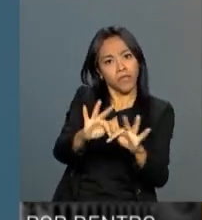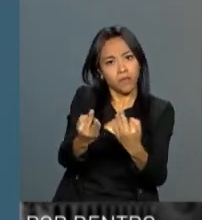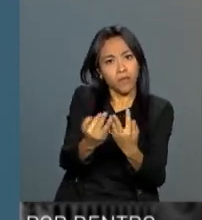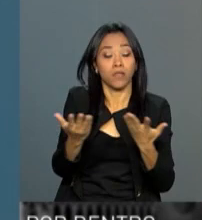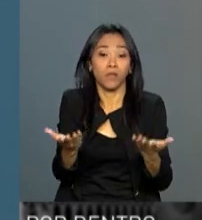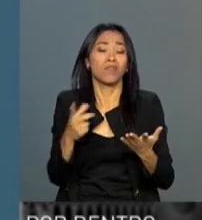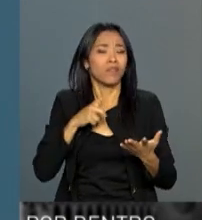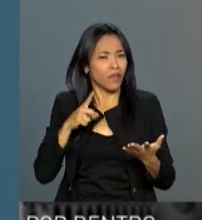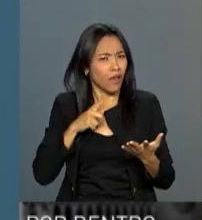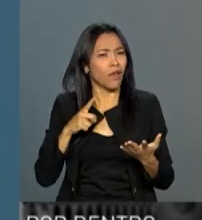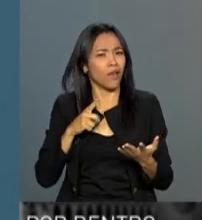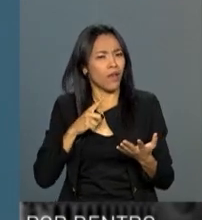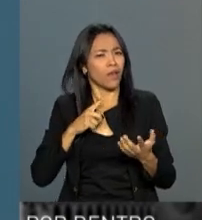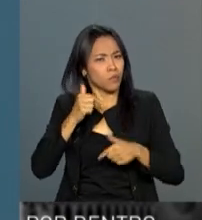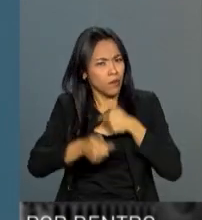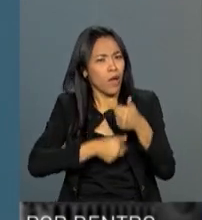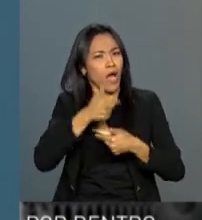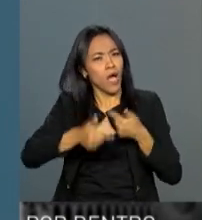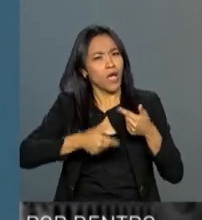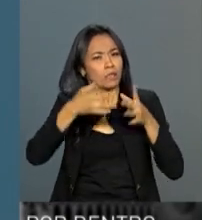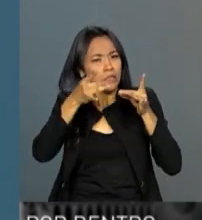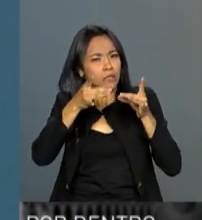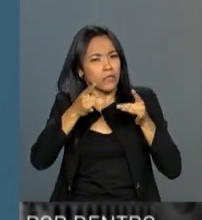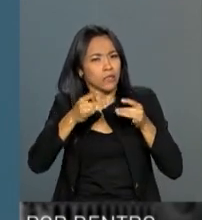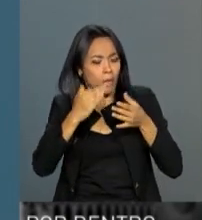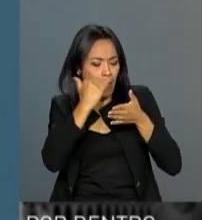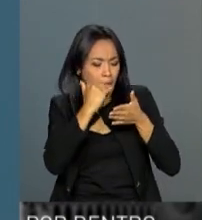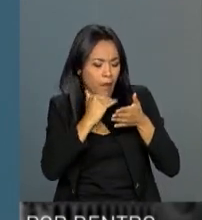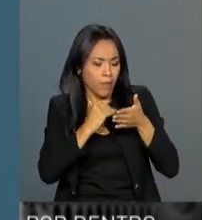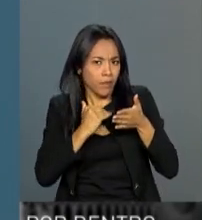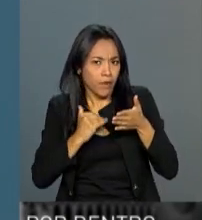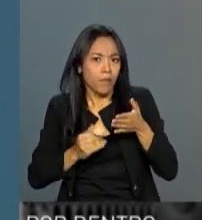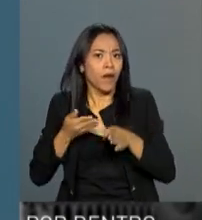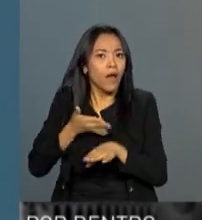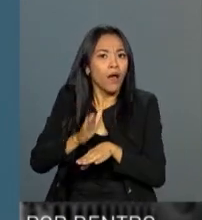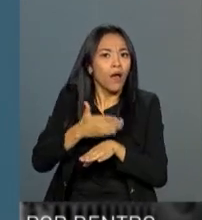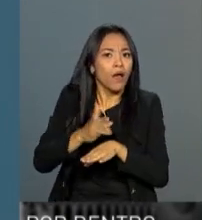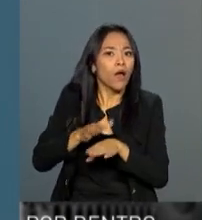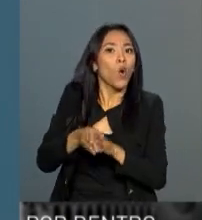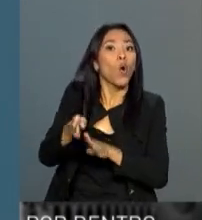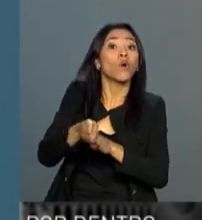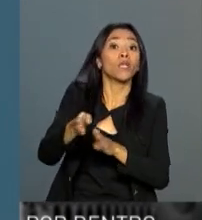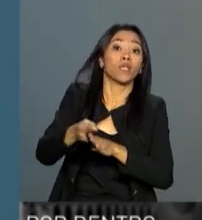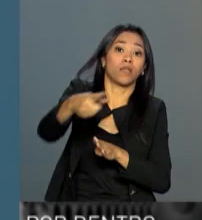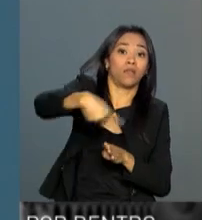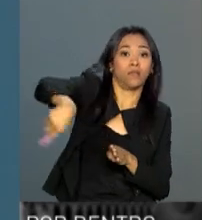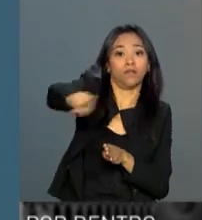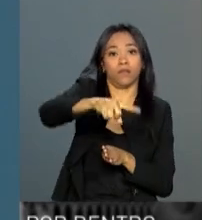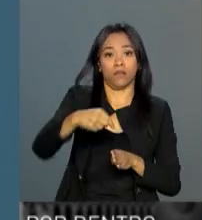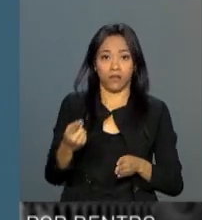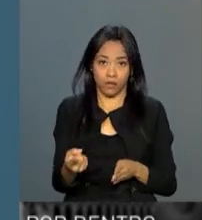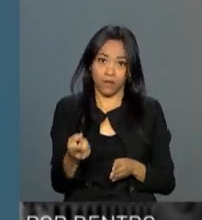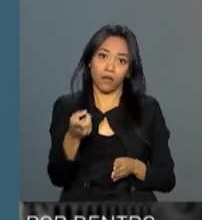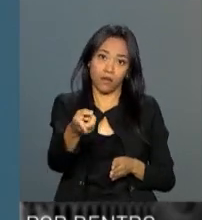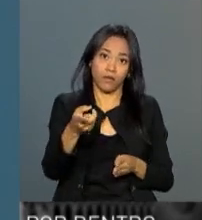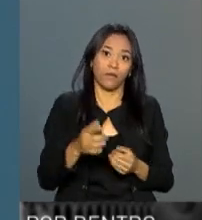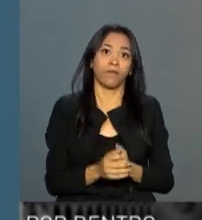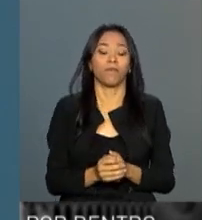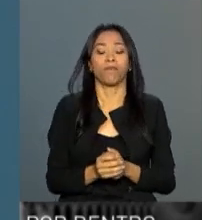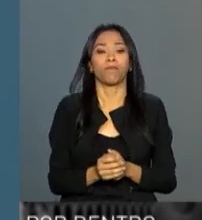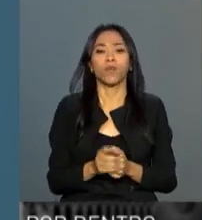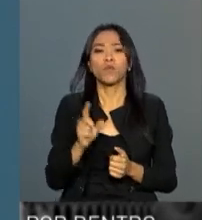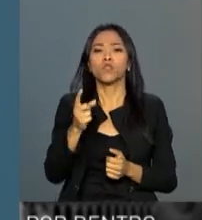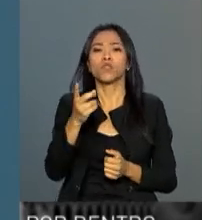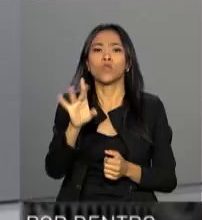todo 11 trabalho que que vai ser feito paralelamente a um simples simples passagem do